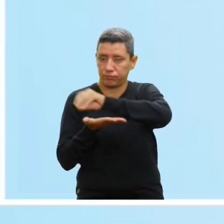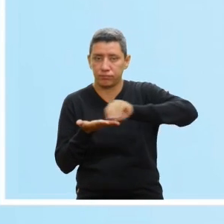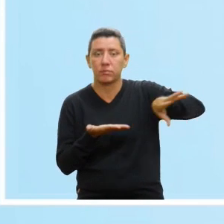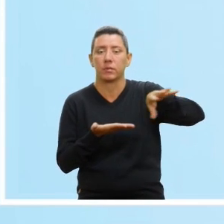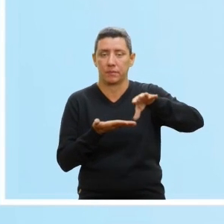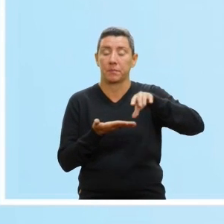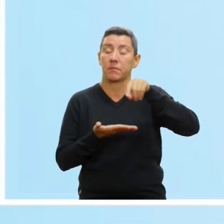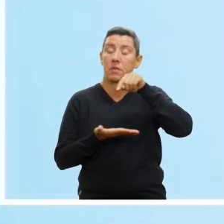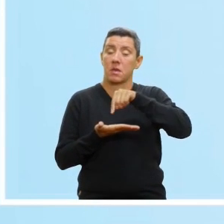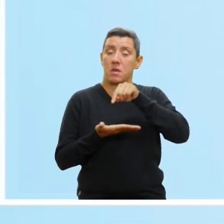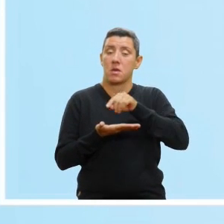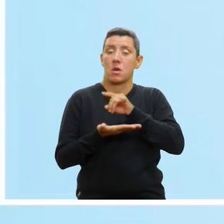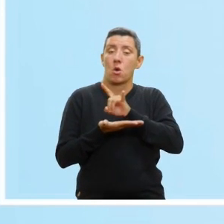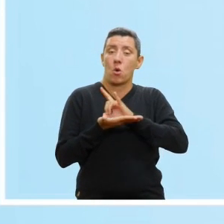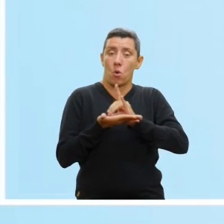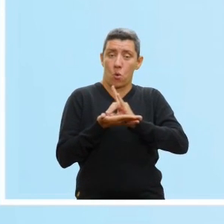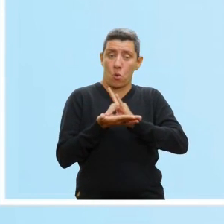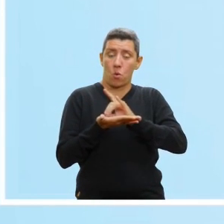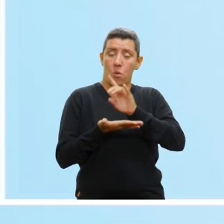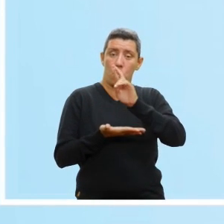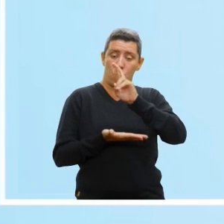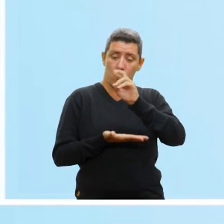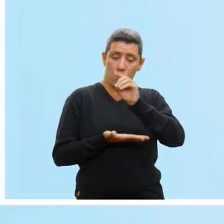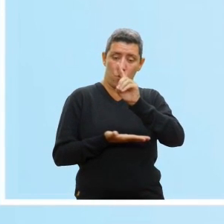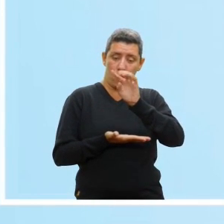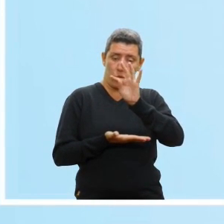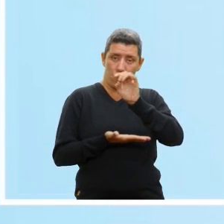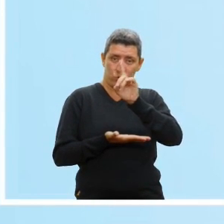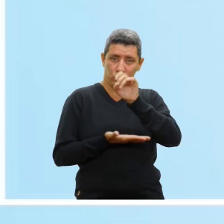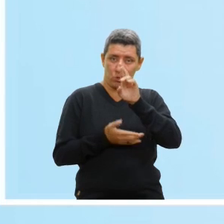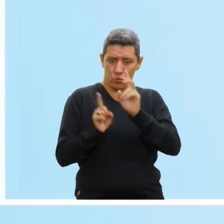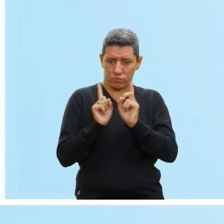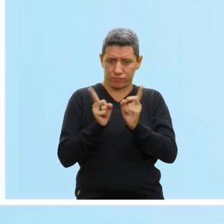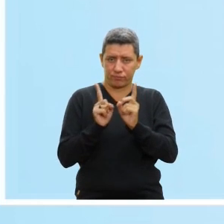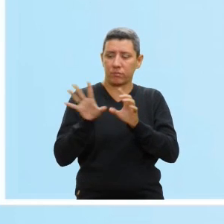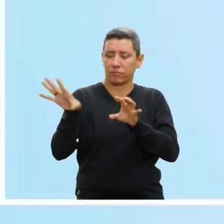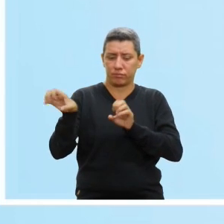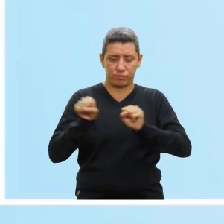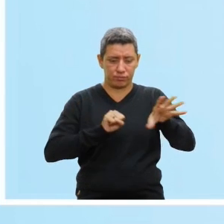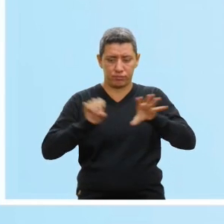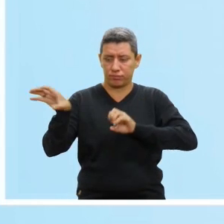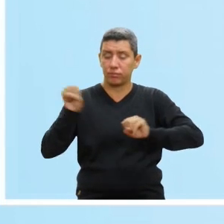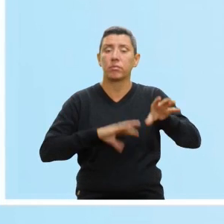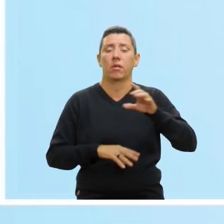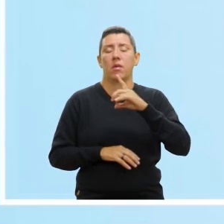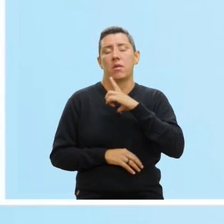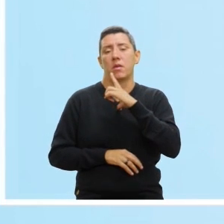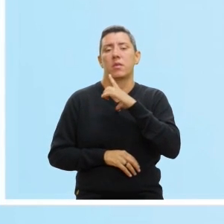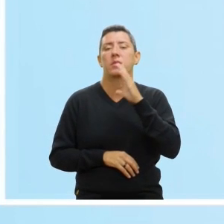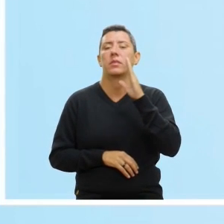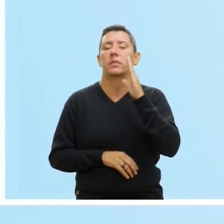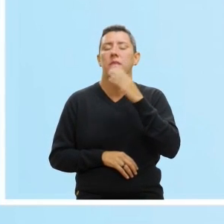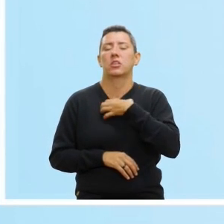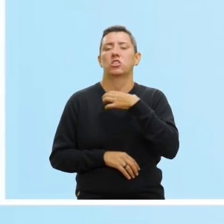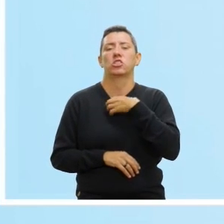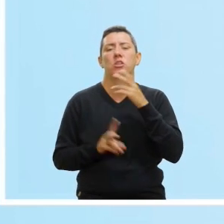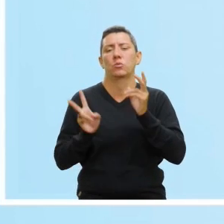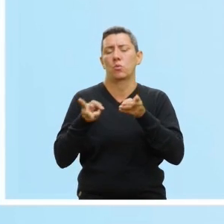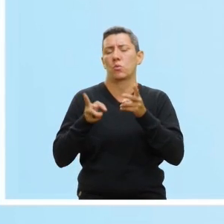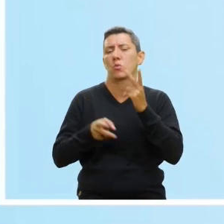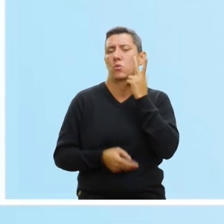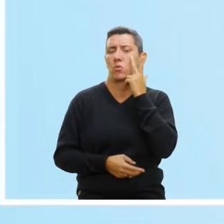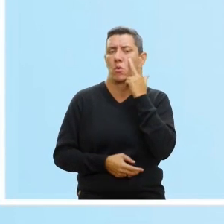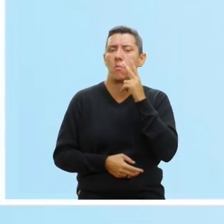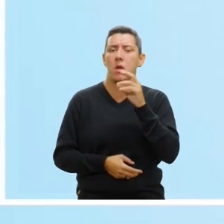roteador também é um canal, possui uma interface ótica, e essa interface ótica, geralmente ela é o quê?